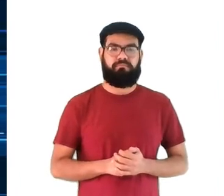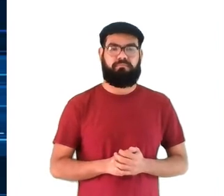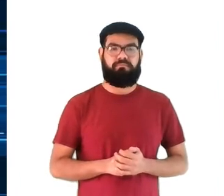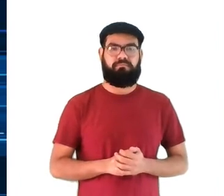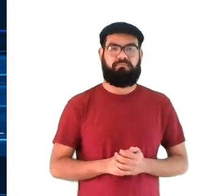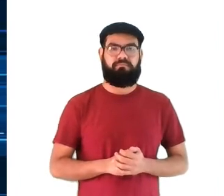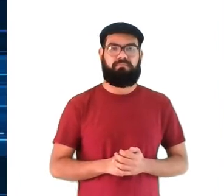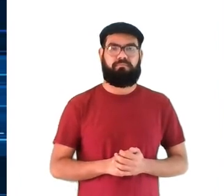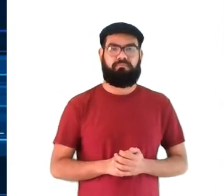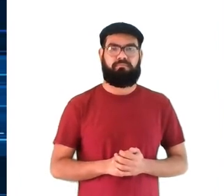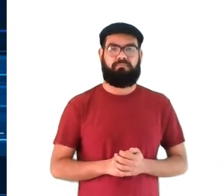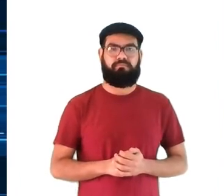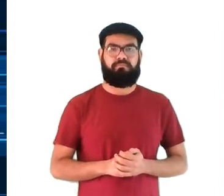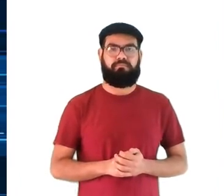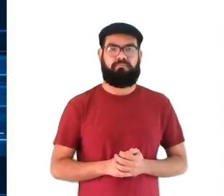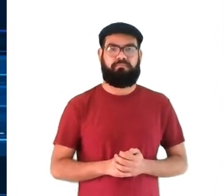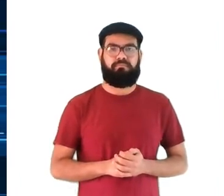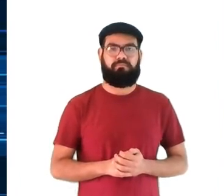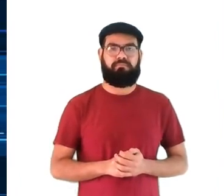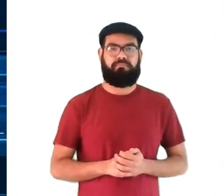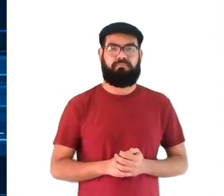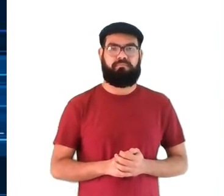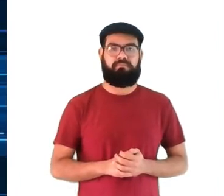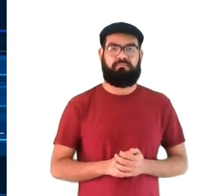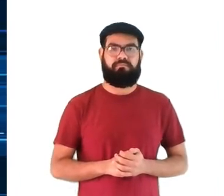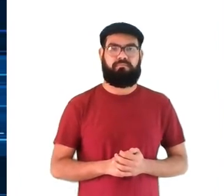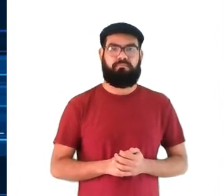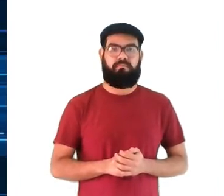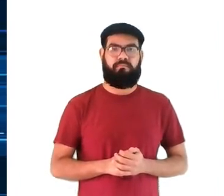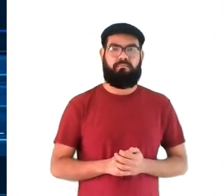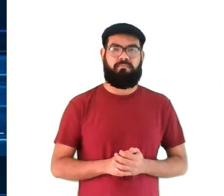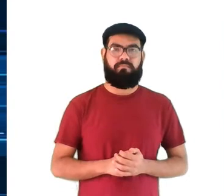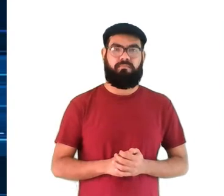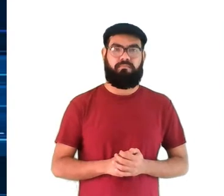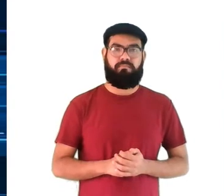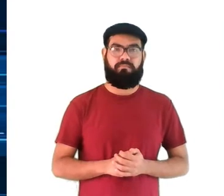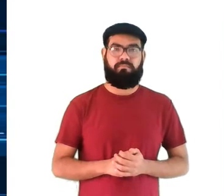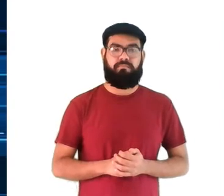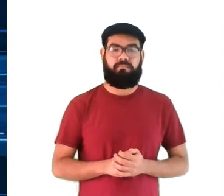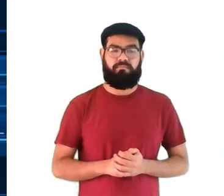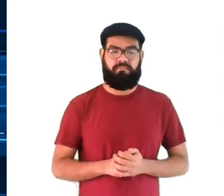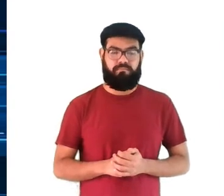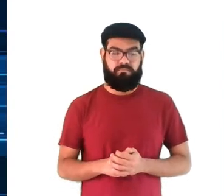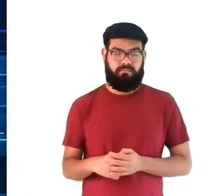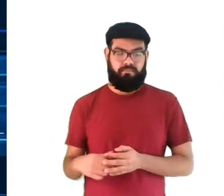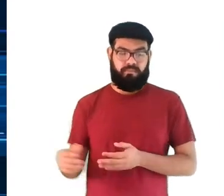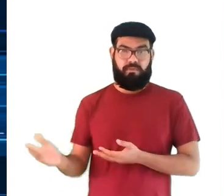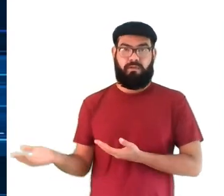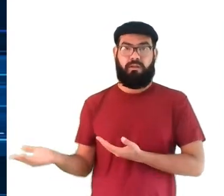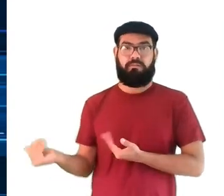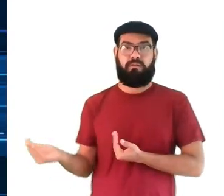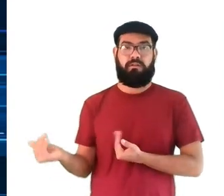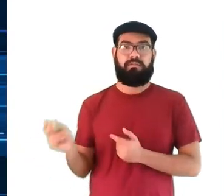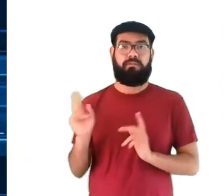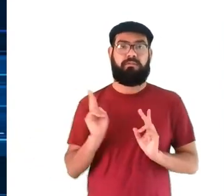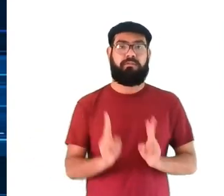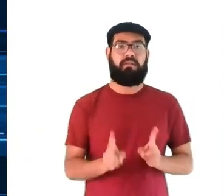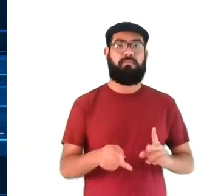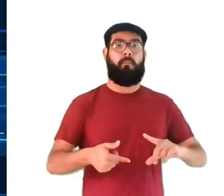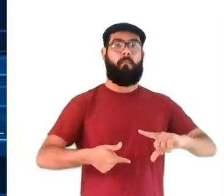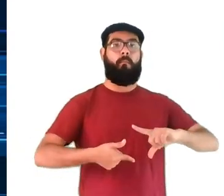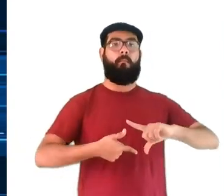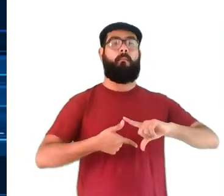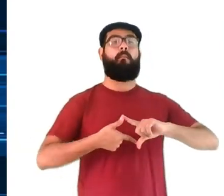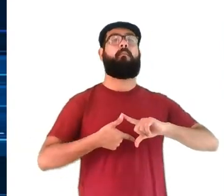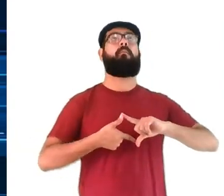o adolescente, ele fica fica isolado, né? Ele